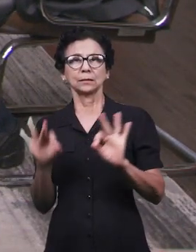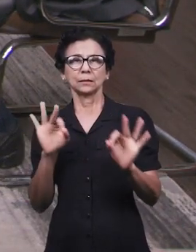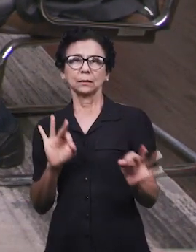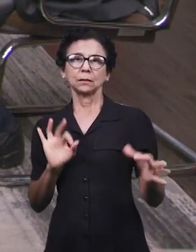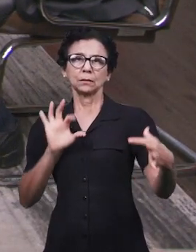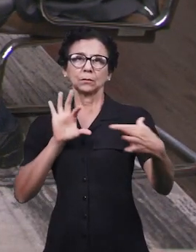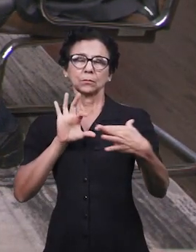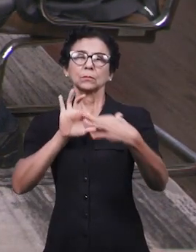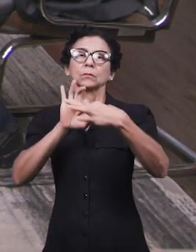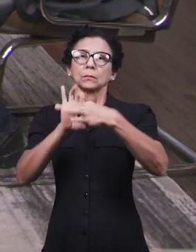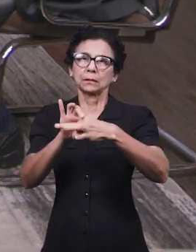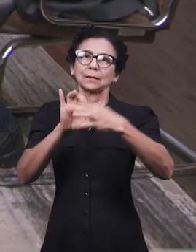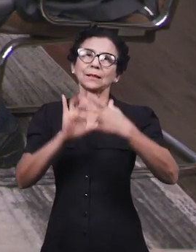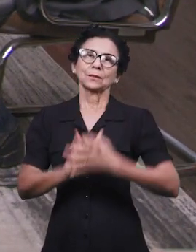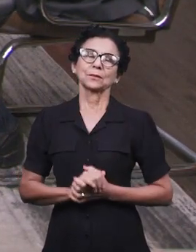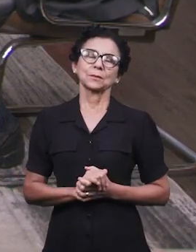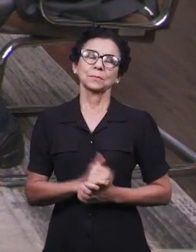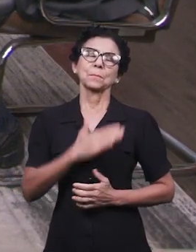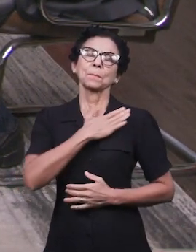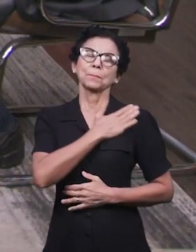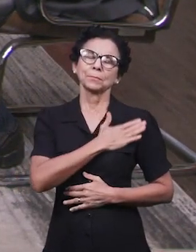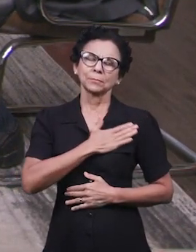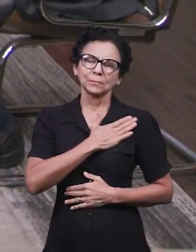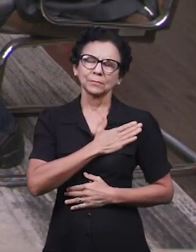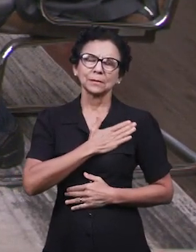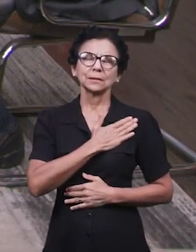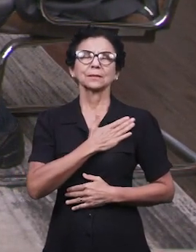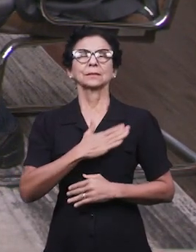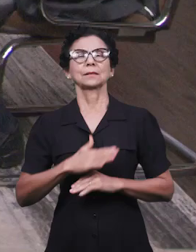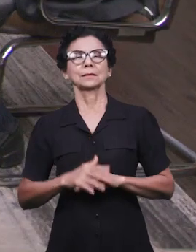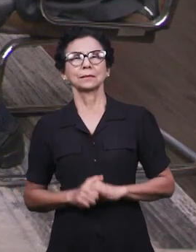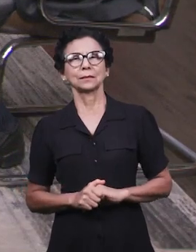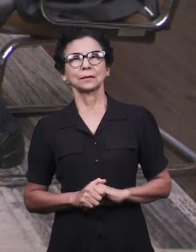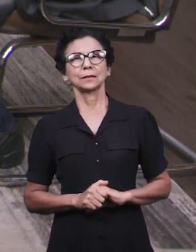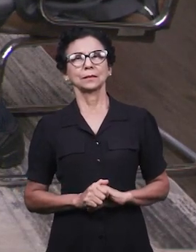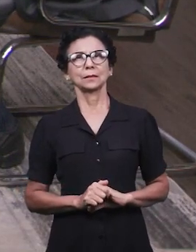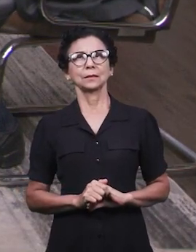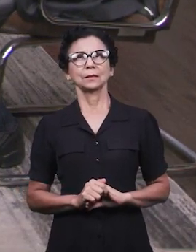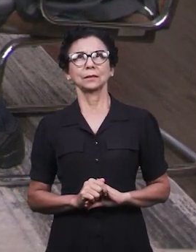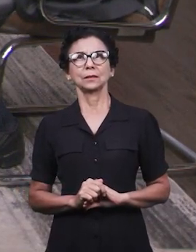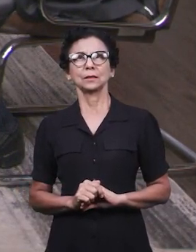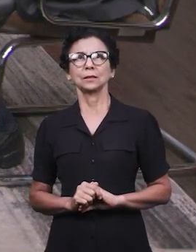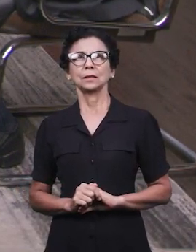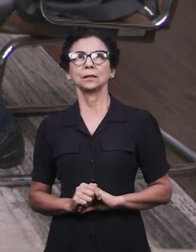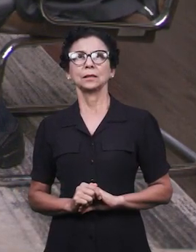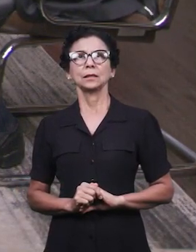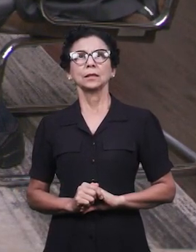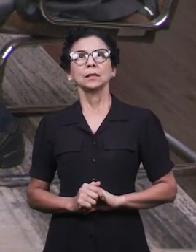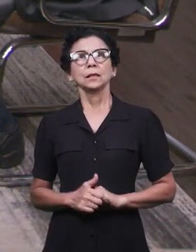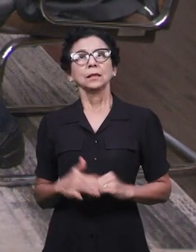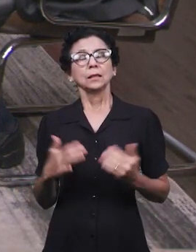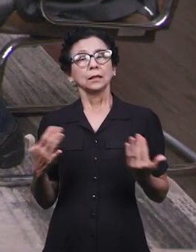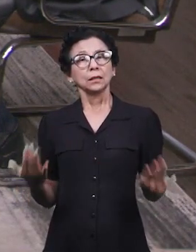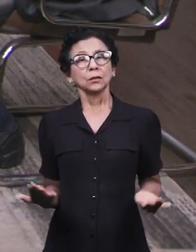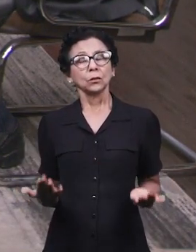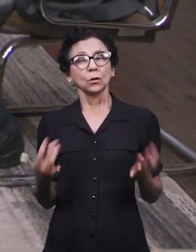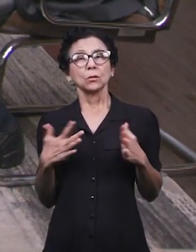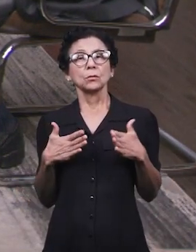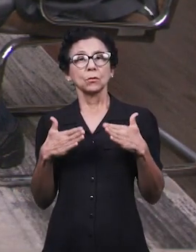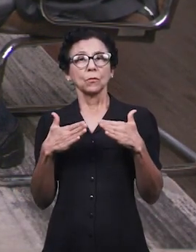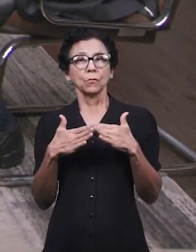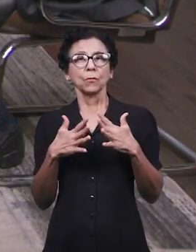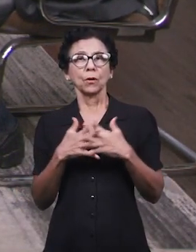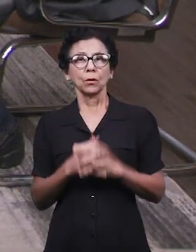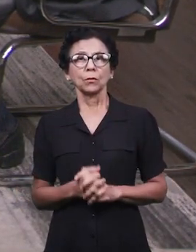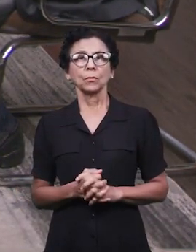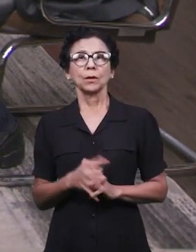ligados conosco nessa hora. Prazer é imenso, estamos aqui e o nosso desejo já foi mencionado aqui, é que a